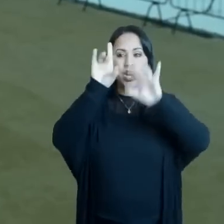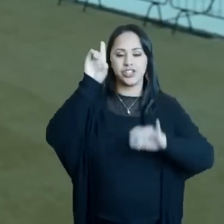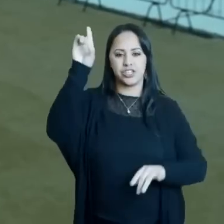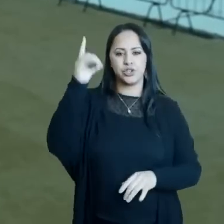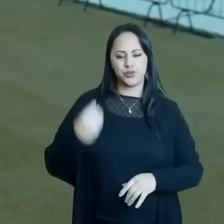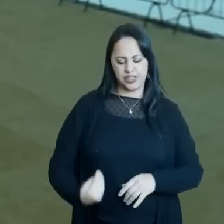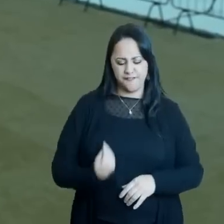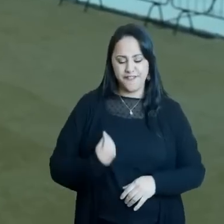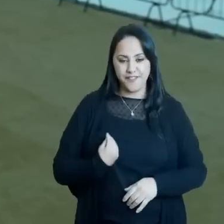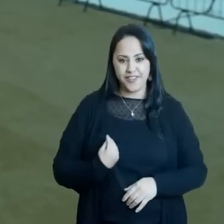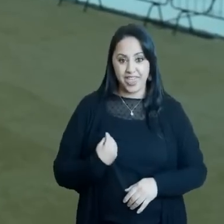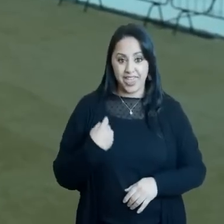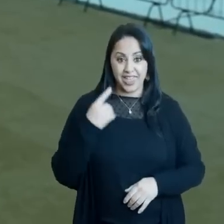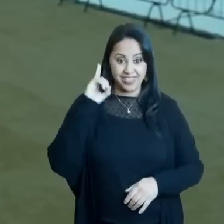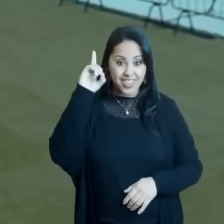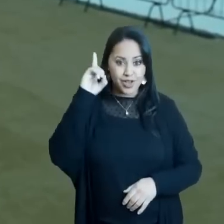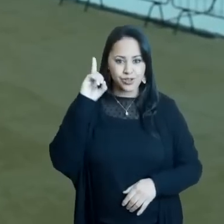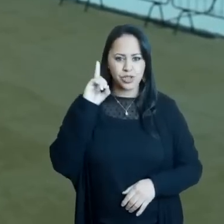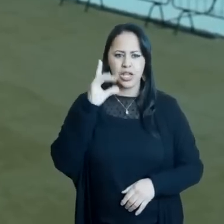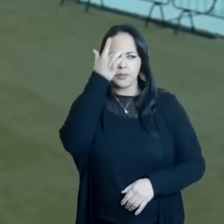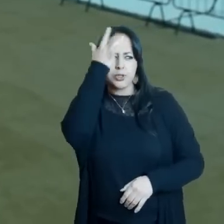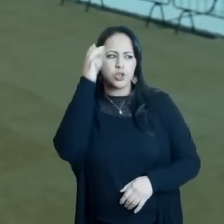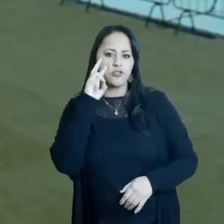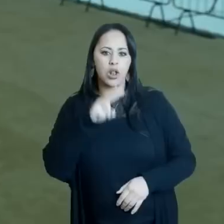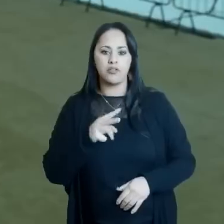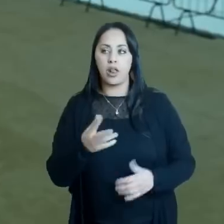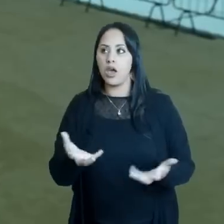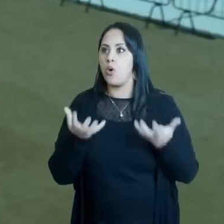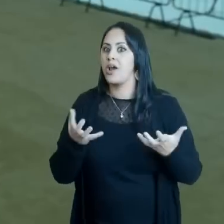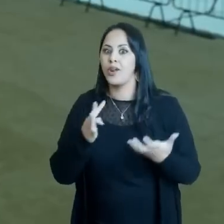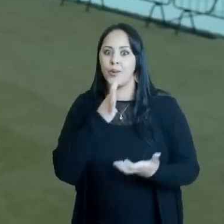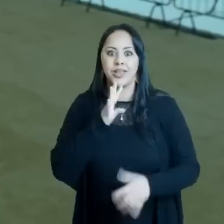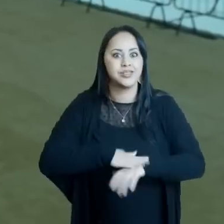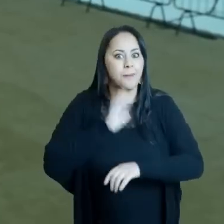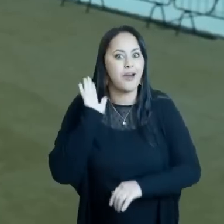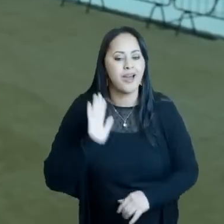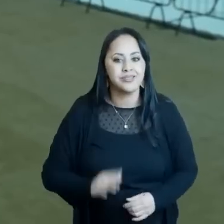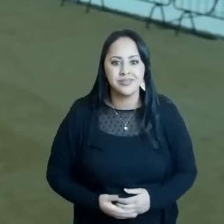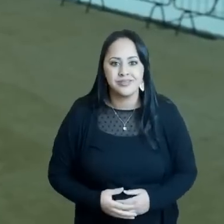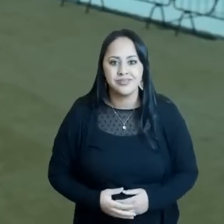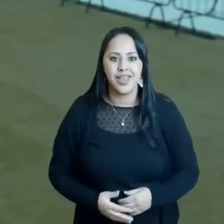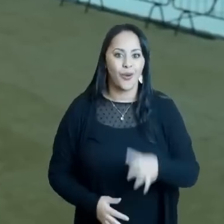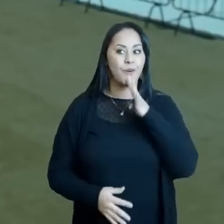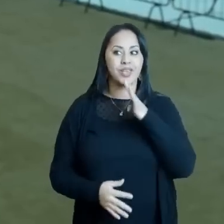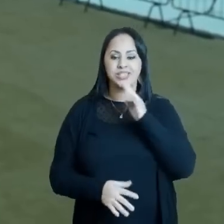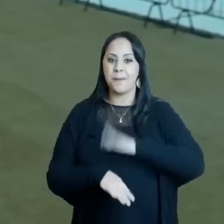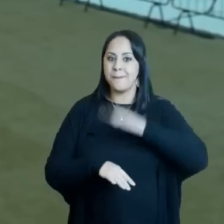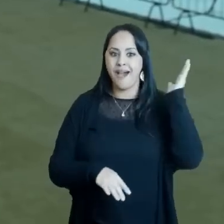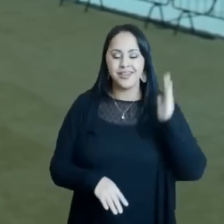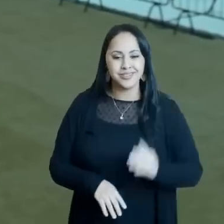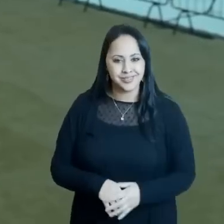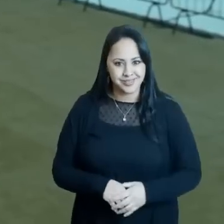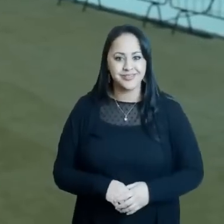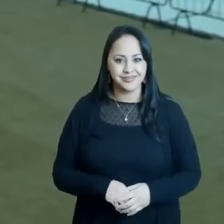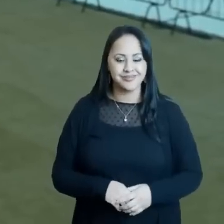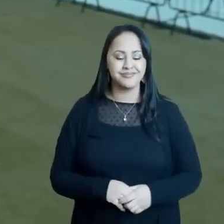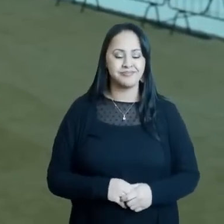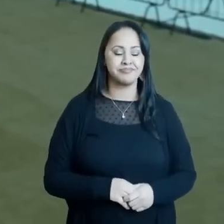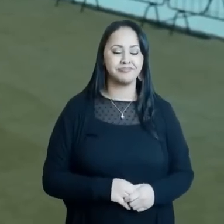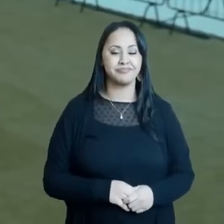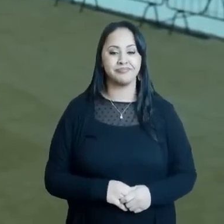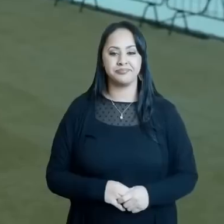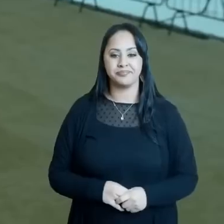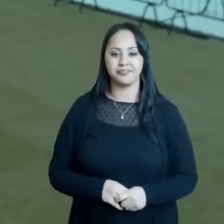vive Deus no seu dia a dia, as pessoas vão falar, cara, eu quero conhecer mais sobre esse Deus. Eu quero saber mais sobre isso. É isso que a gente tenta fazer, é isso que eu tento fazer.